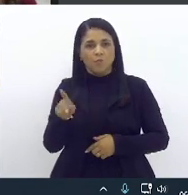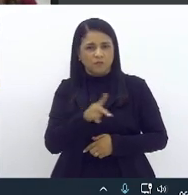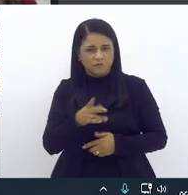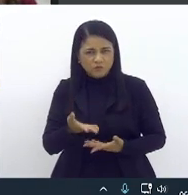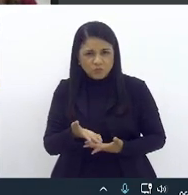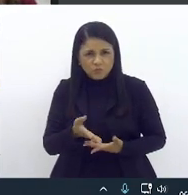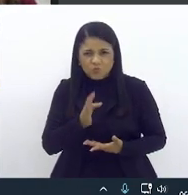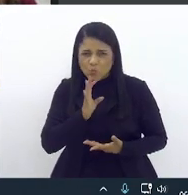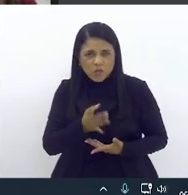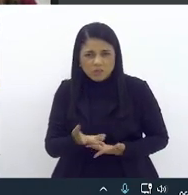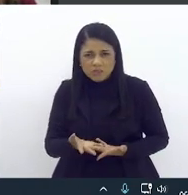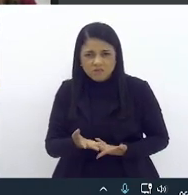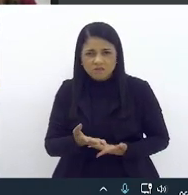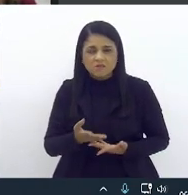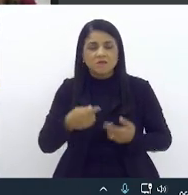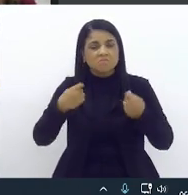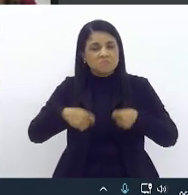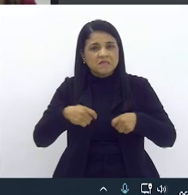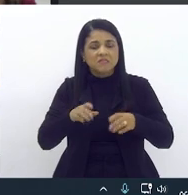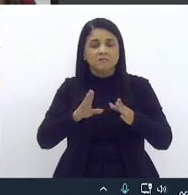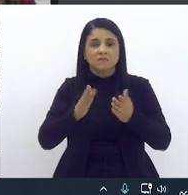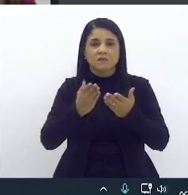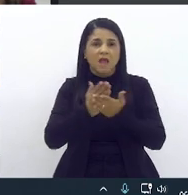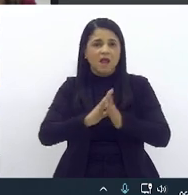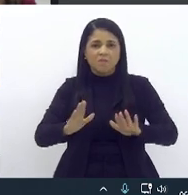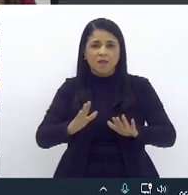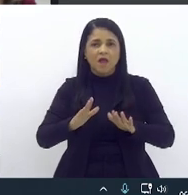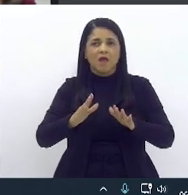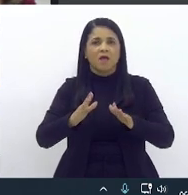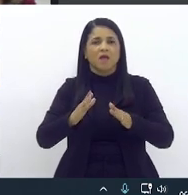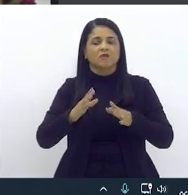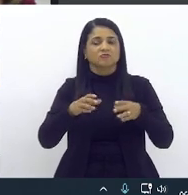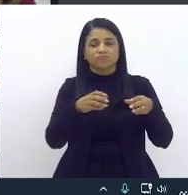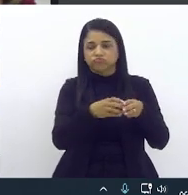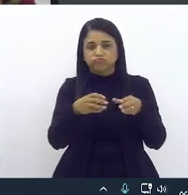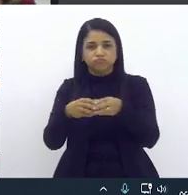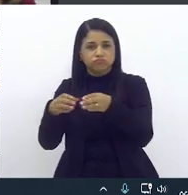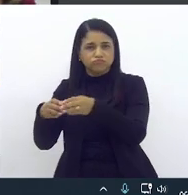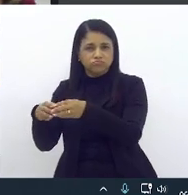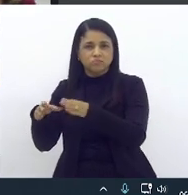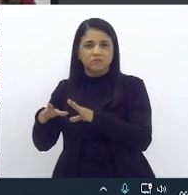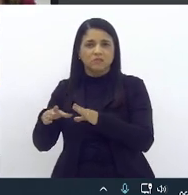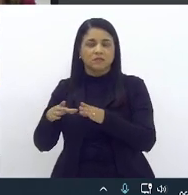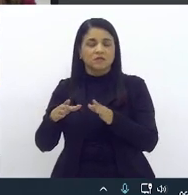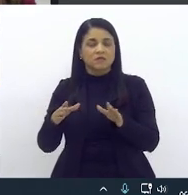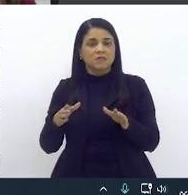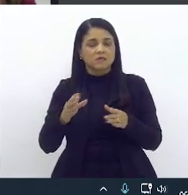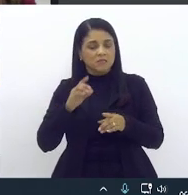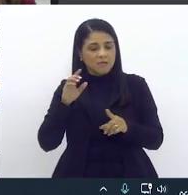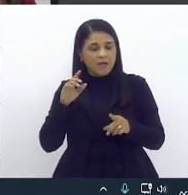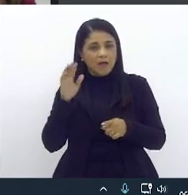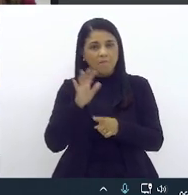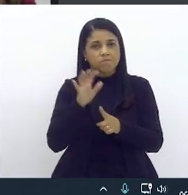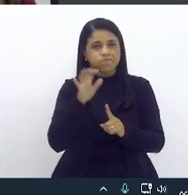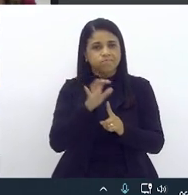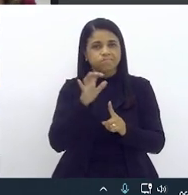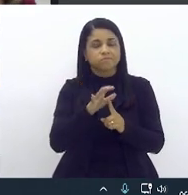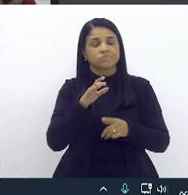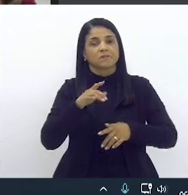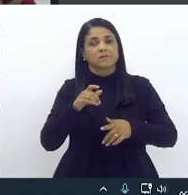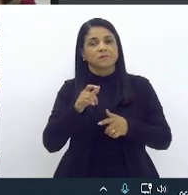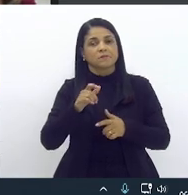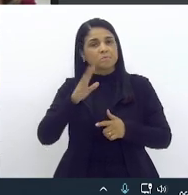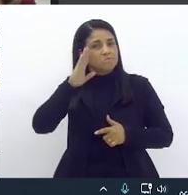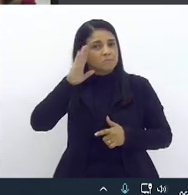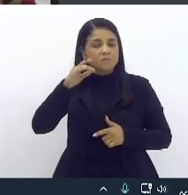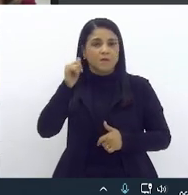escancarar essa contradição de classe, de destruição do serviço público e de ataque à população mais vulnerável e às mulheres diretamente que são